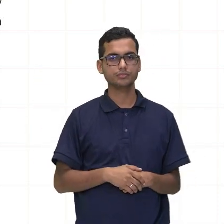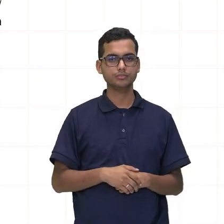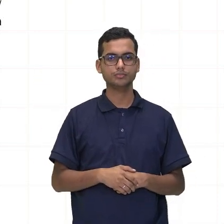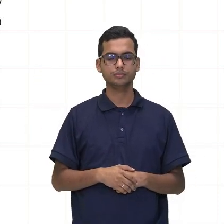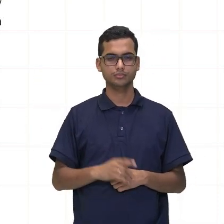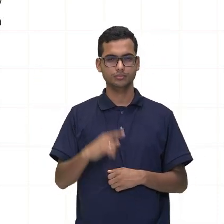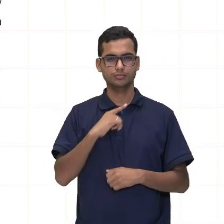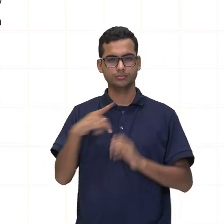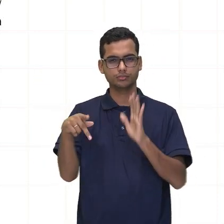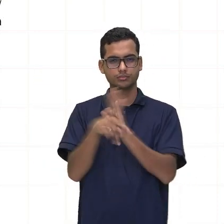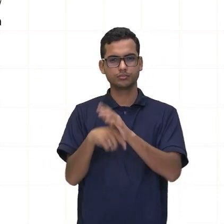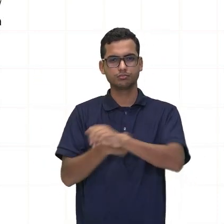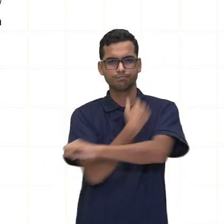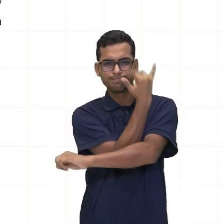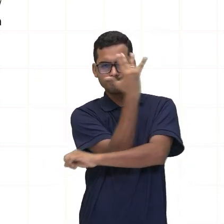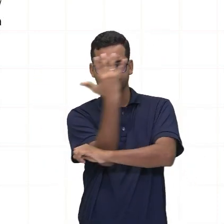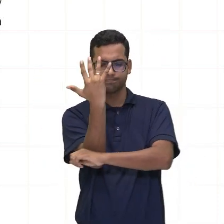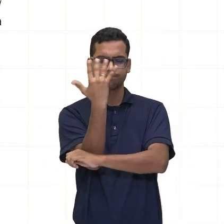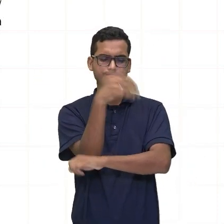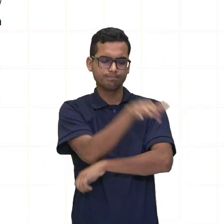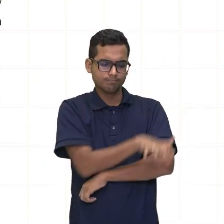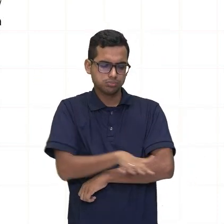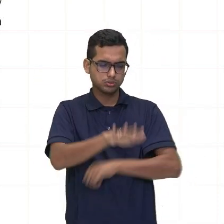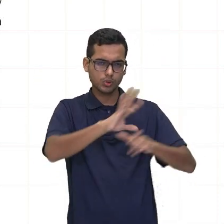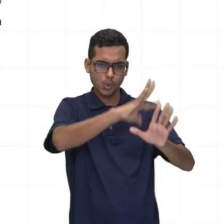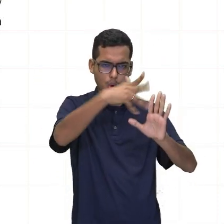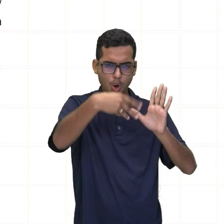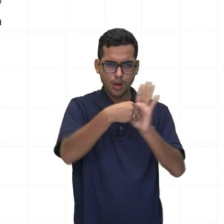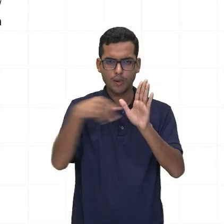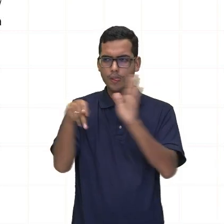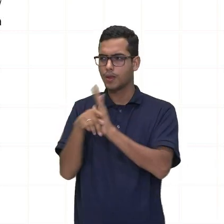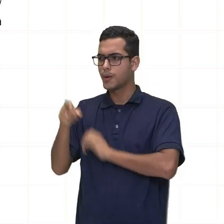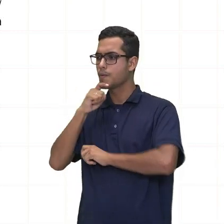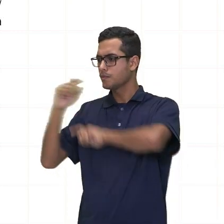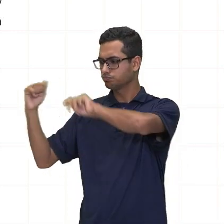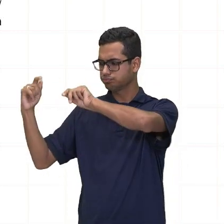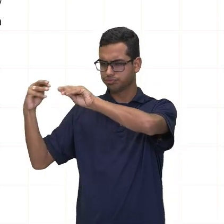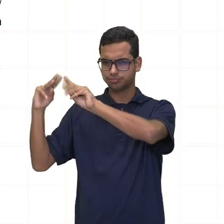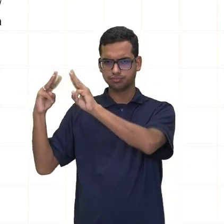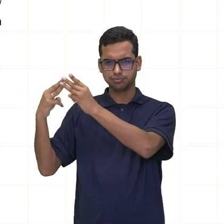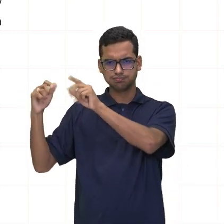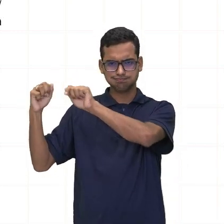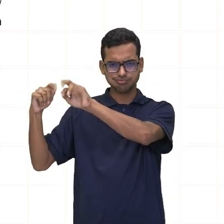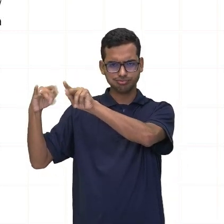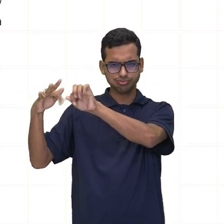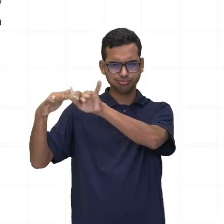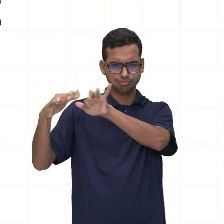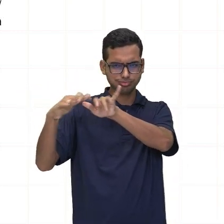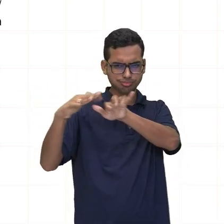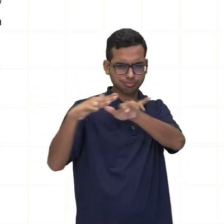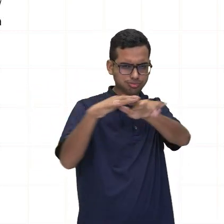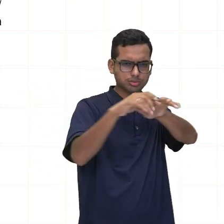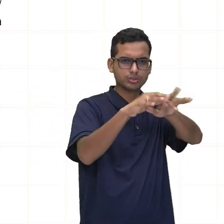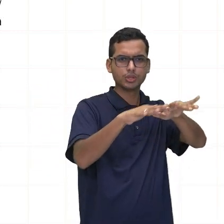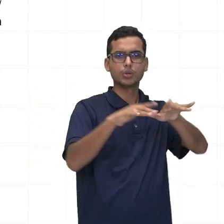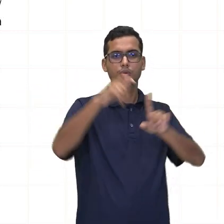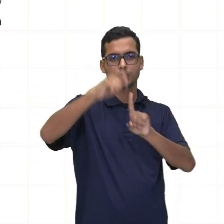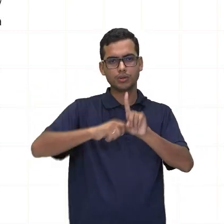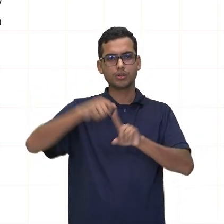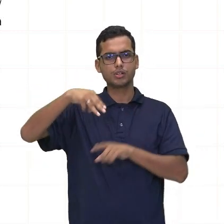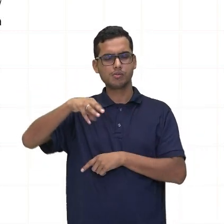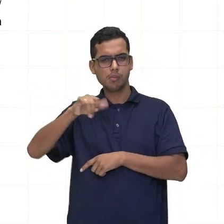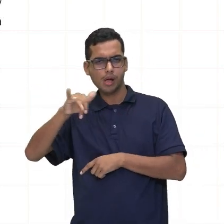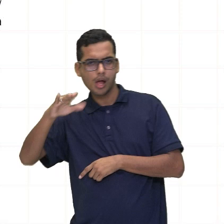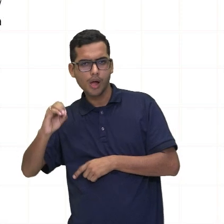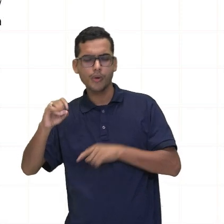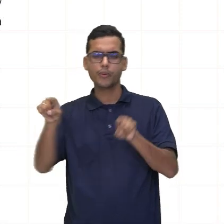massa polar atlântica na região, ali nos períodos entre maio e agosto, e aí as consequências nós temos a